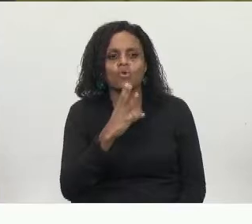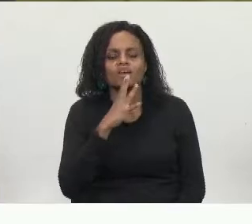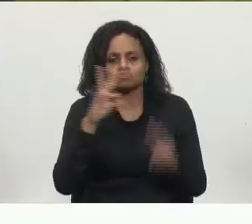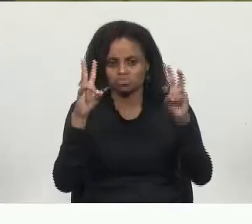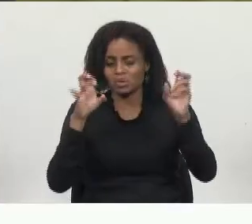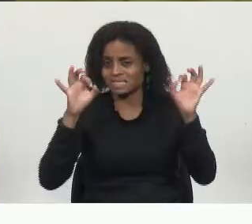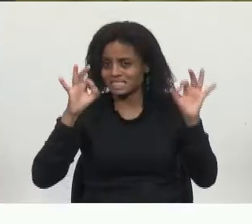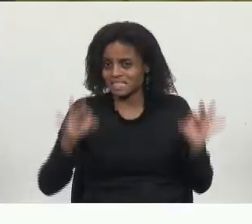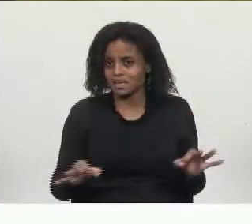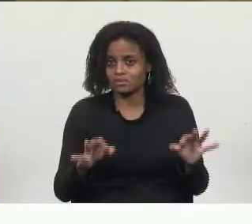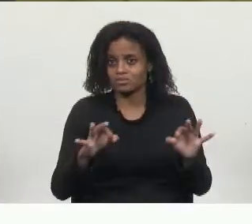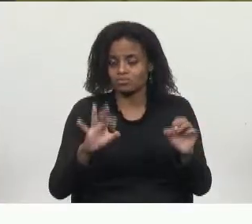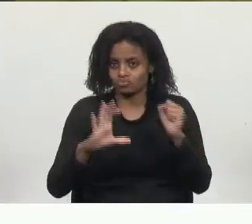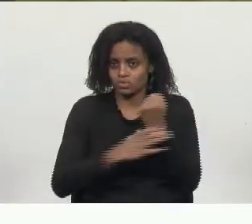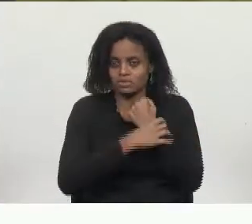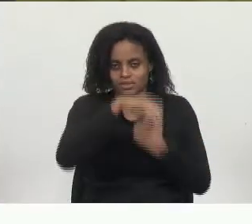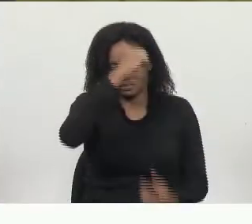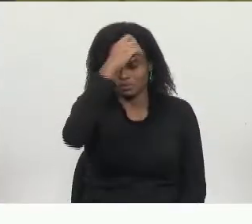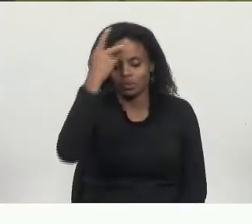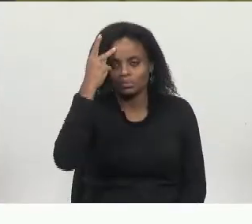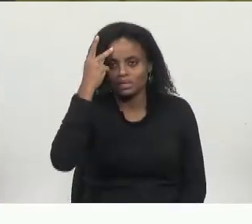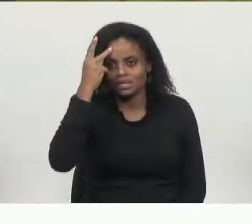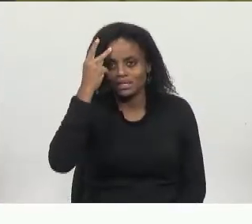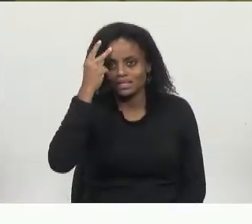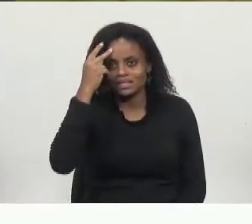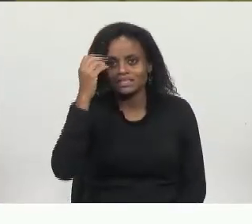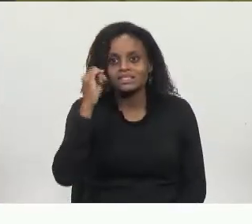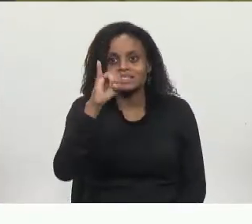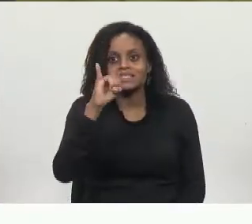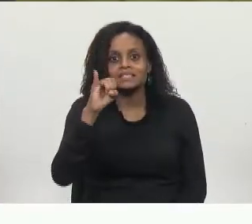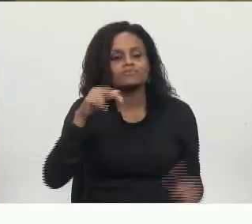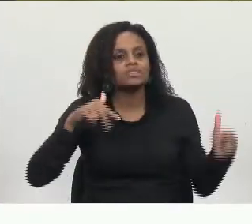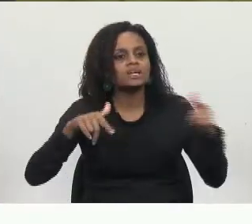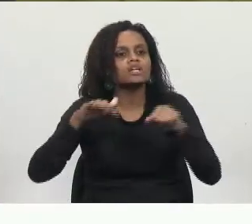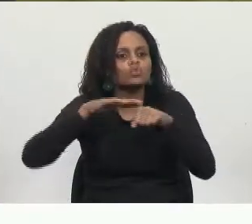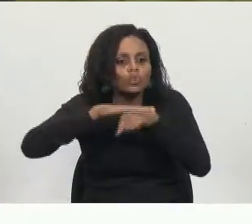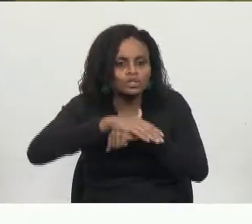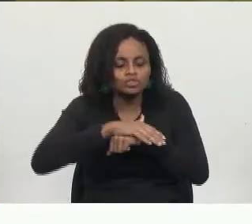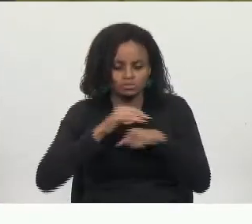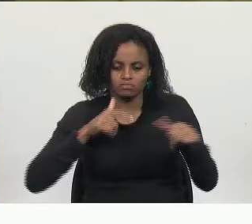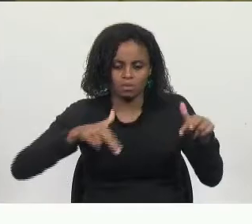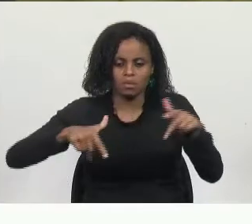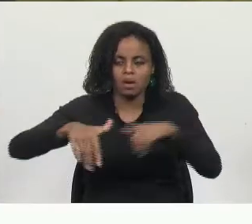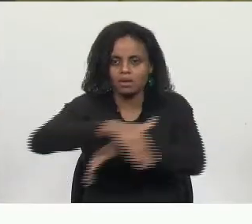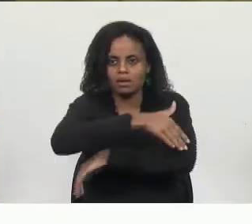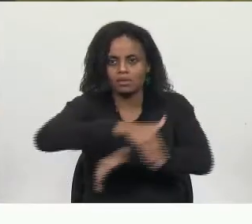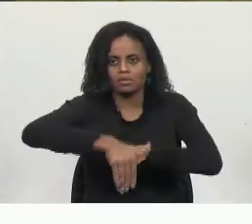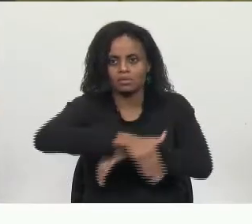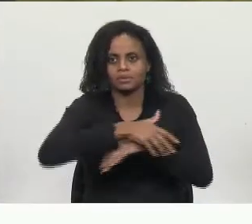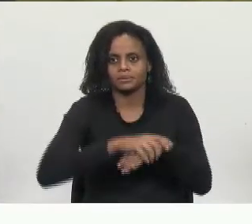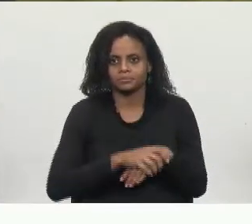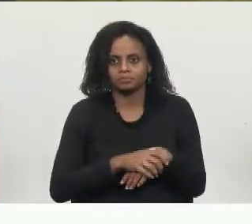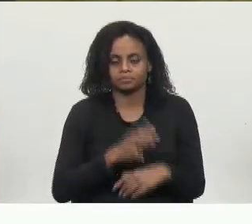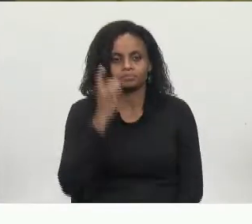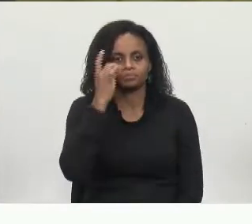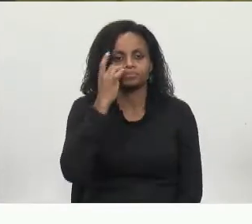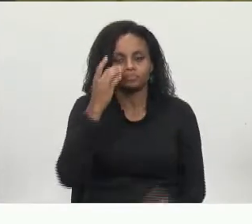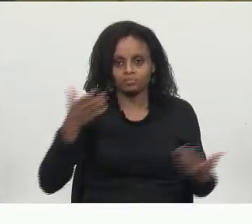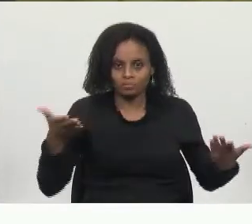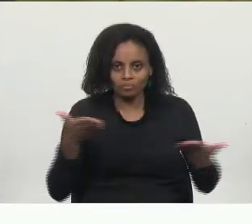na polícia. Você só conhece segurança pública se você andar à noite no Rio de Janeiro. Então, um deputado que